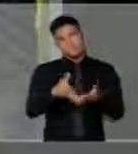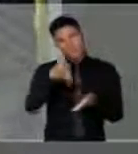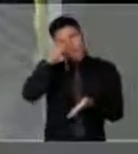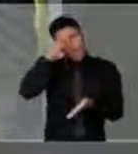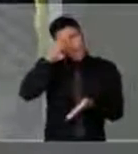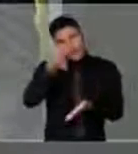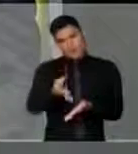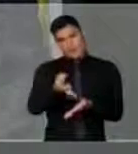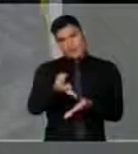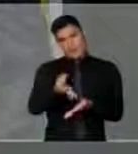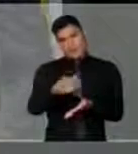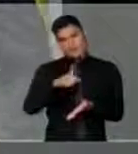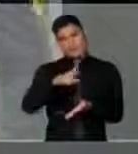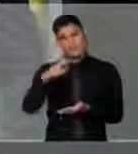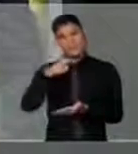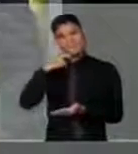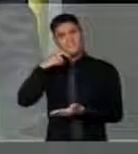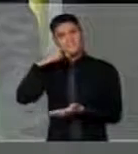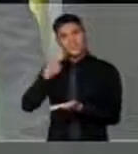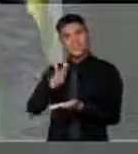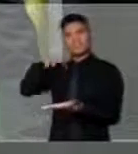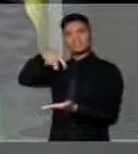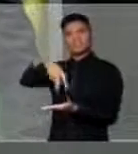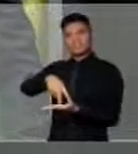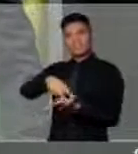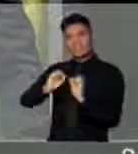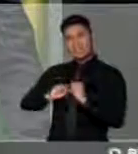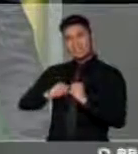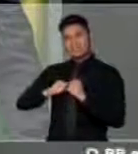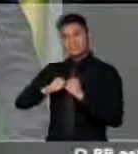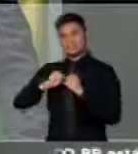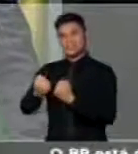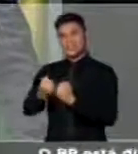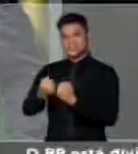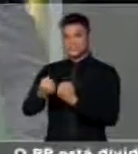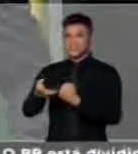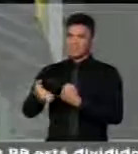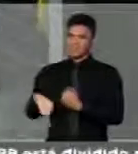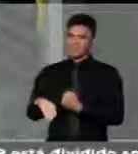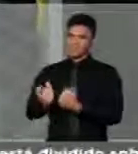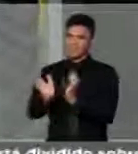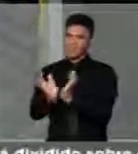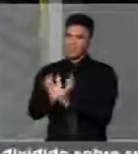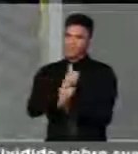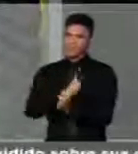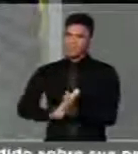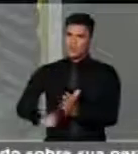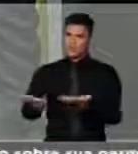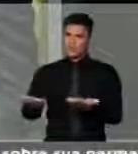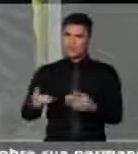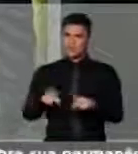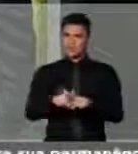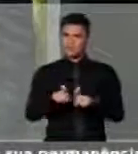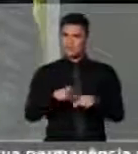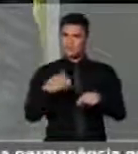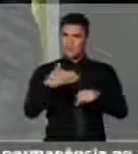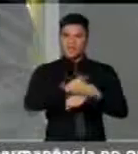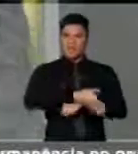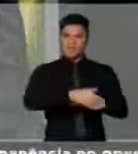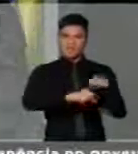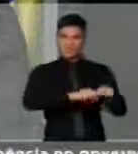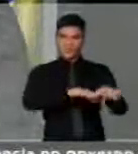Tenham vergonha de ocupar aquela tribuna para defender este governo. Eu digo aos senhores o que disse na rua, no Rio de Janeiro, na